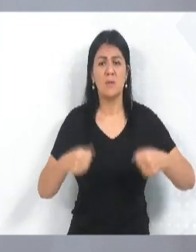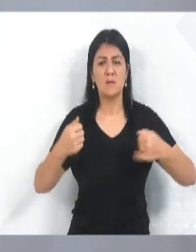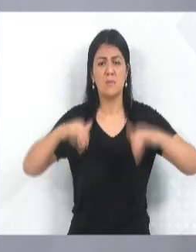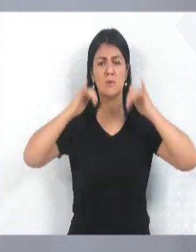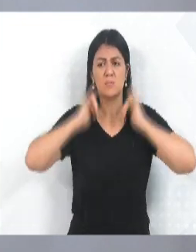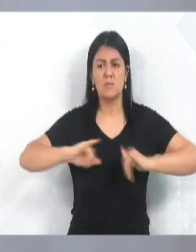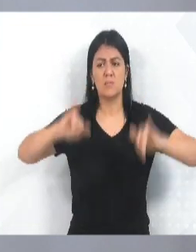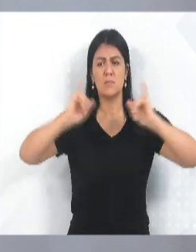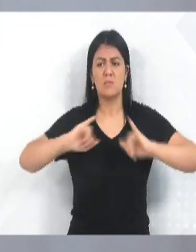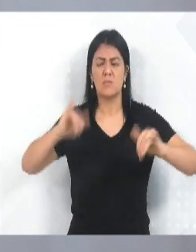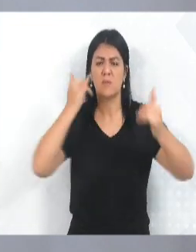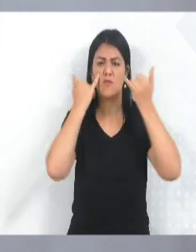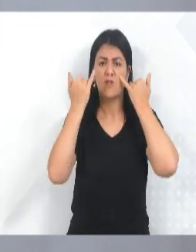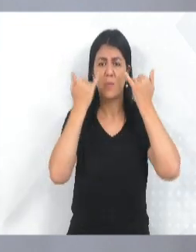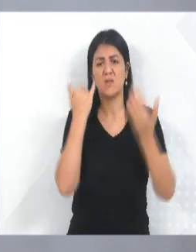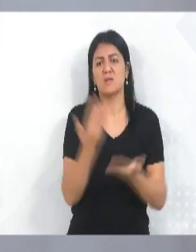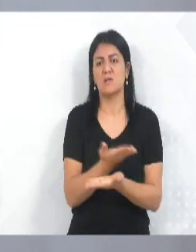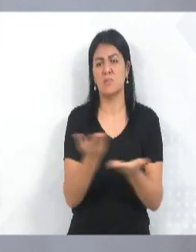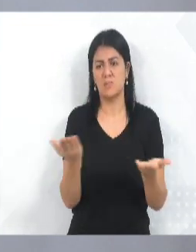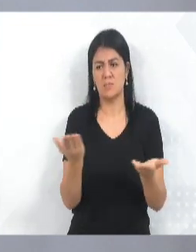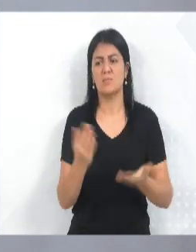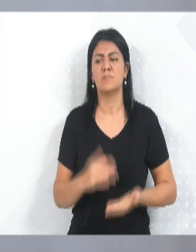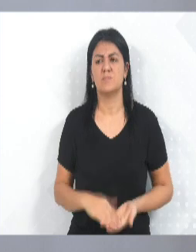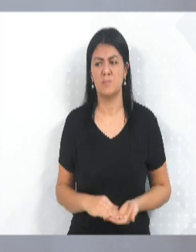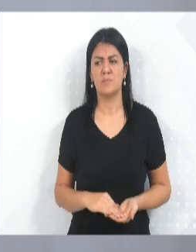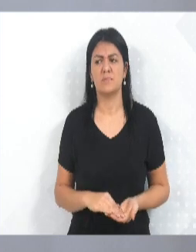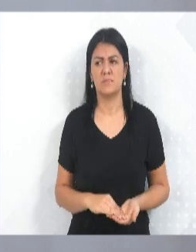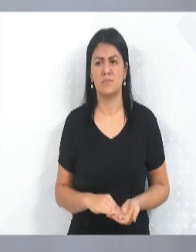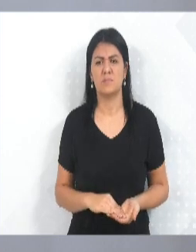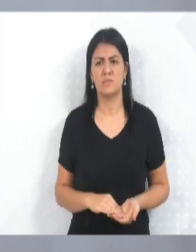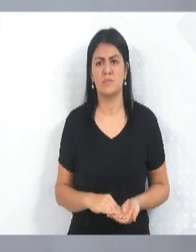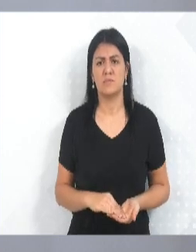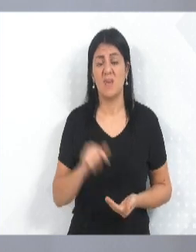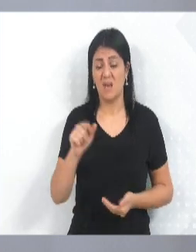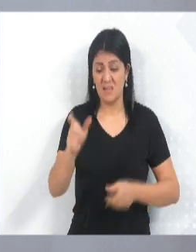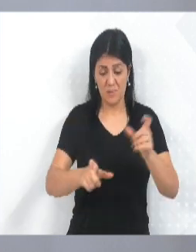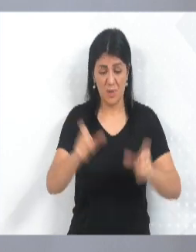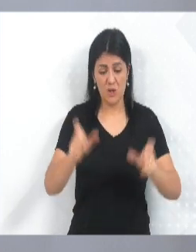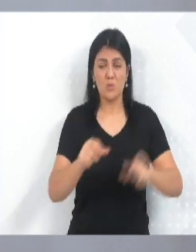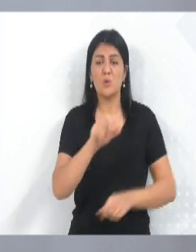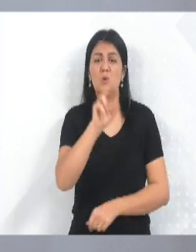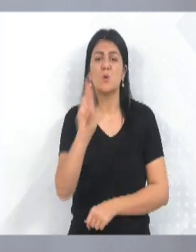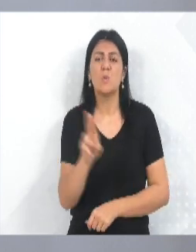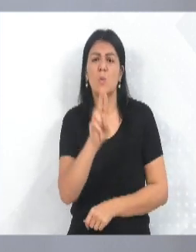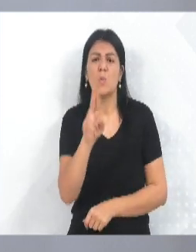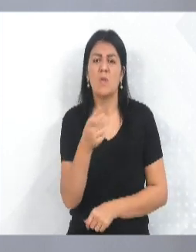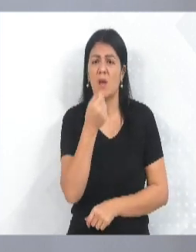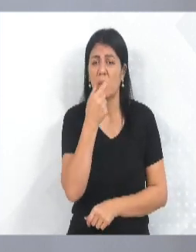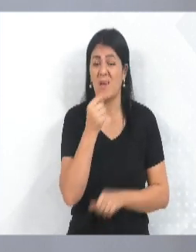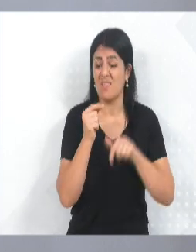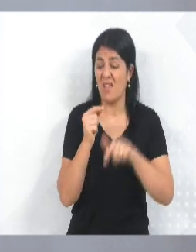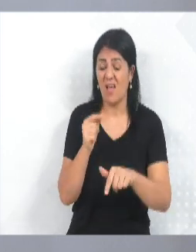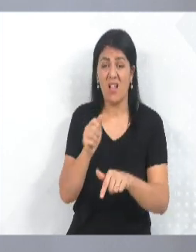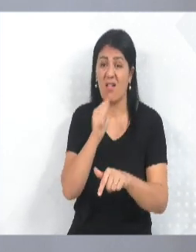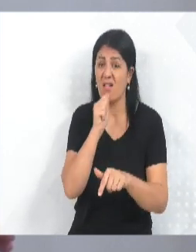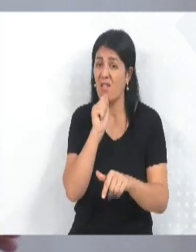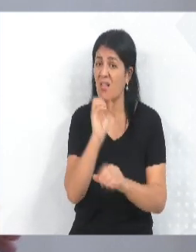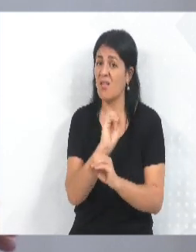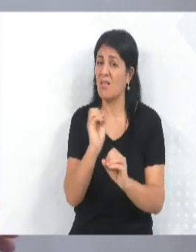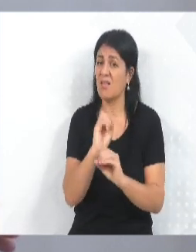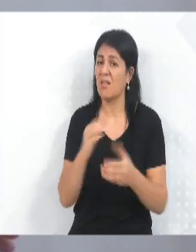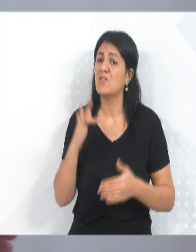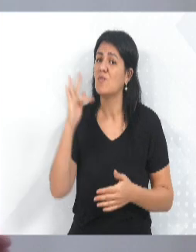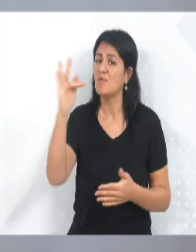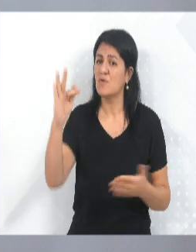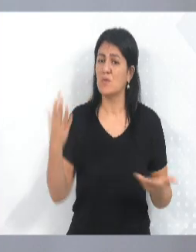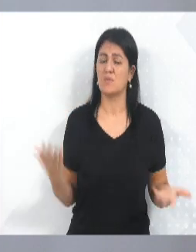informação a comunidade é ela que usa esse antibiótico é ela que vai ficar sem antibiótico e não pensem